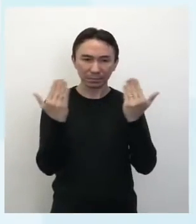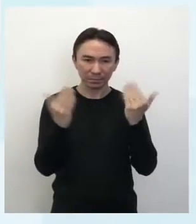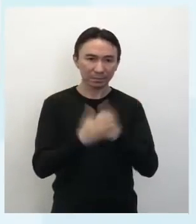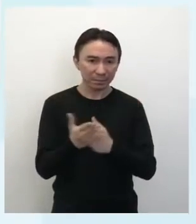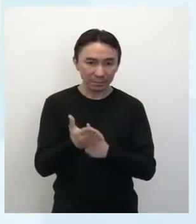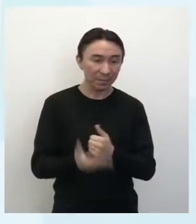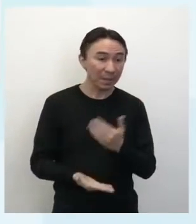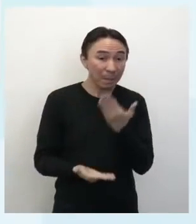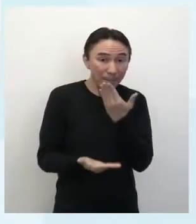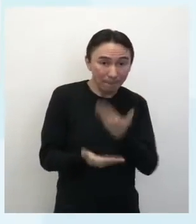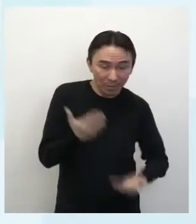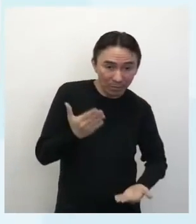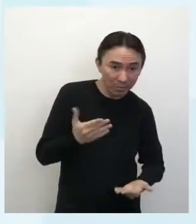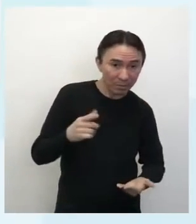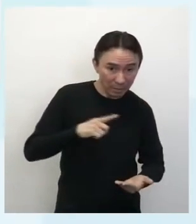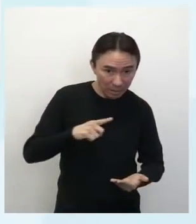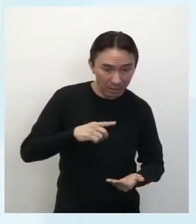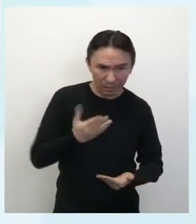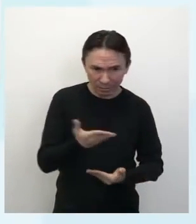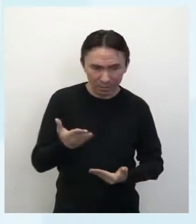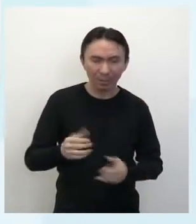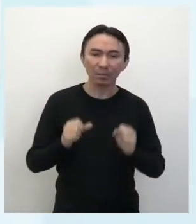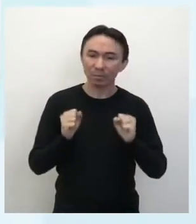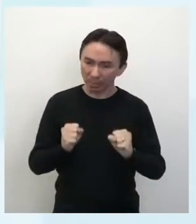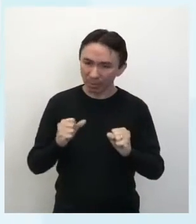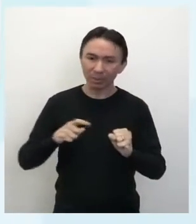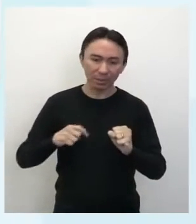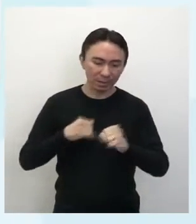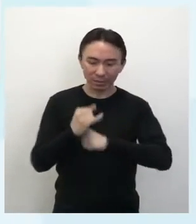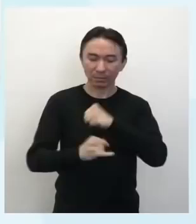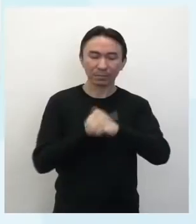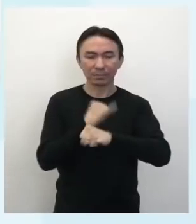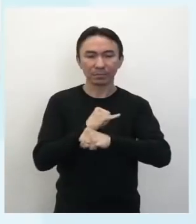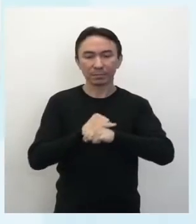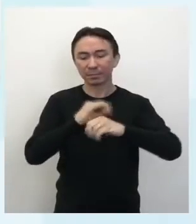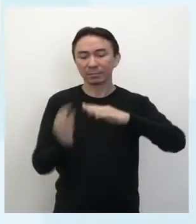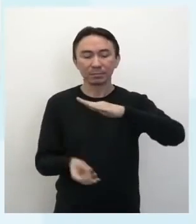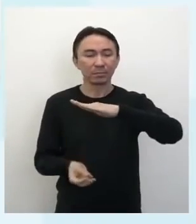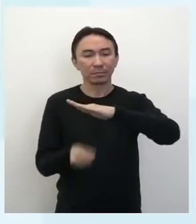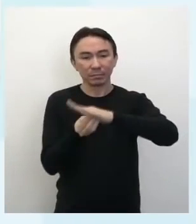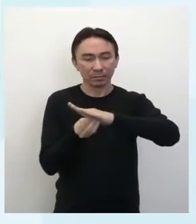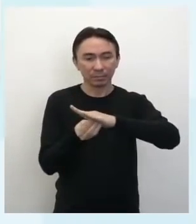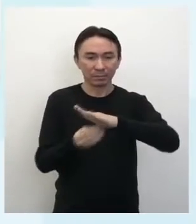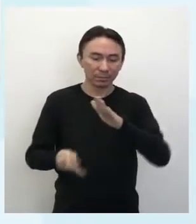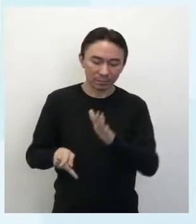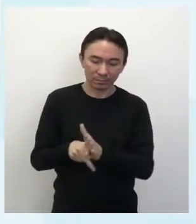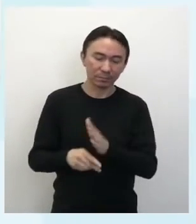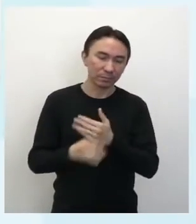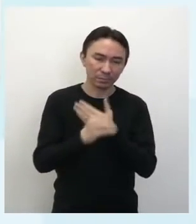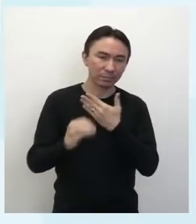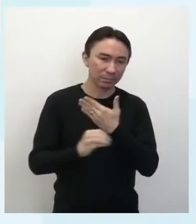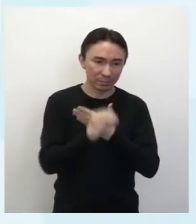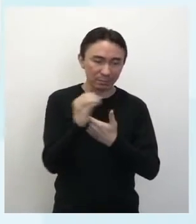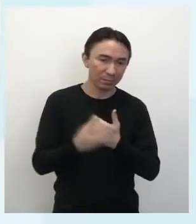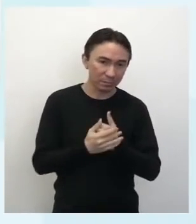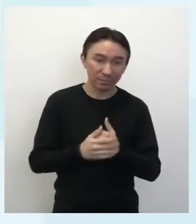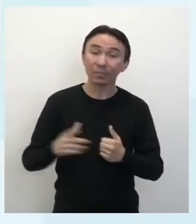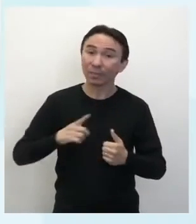alguma aula, né, tem as aulas do 8º ano, você vai lá no repositório, tem ali, no repositório, coloca as aulas de terça-feira. A gente